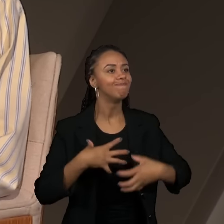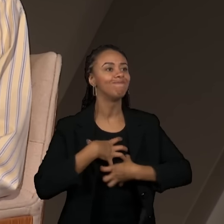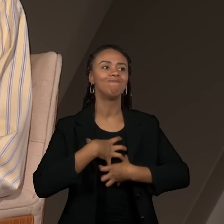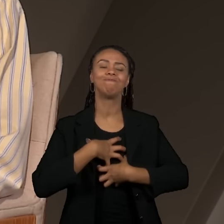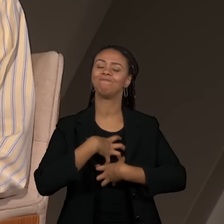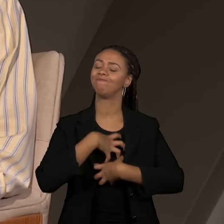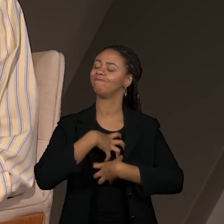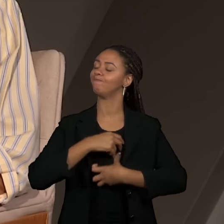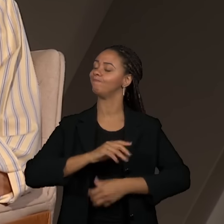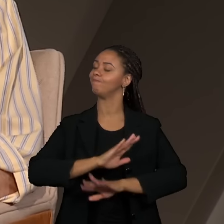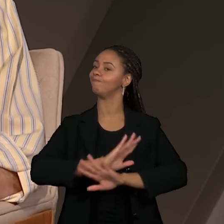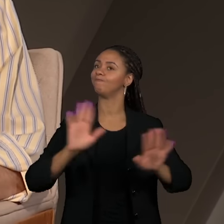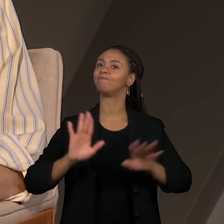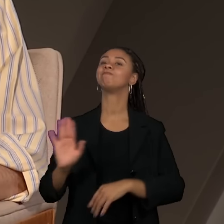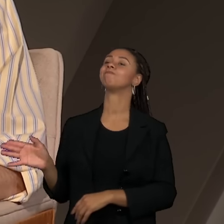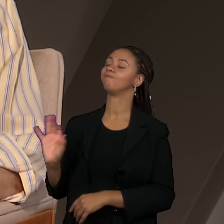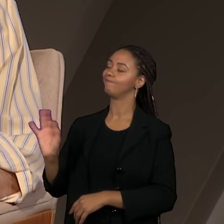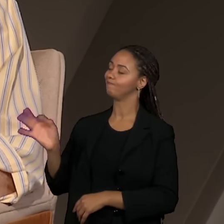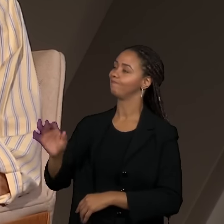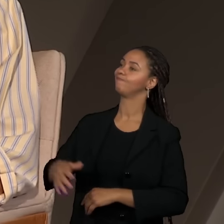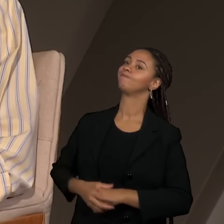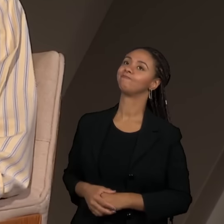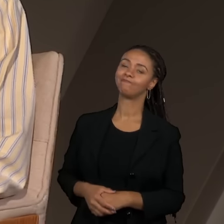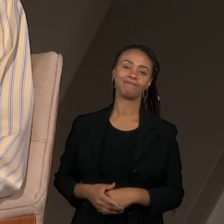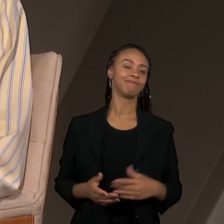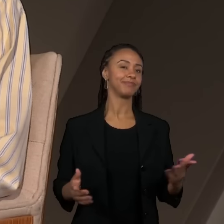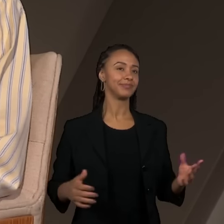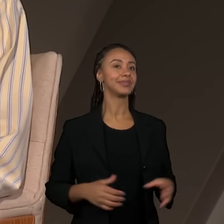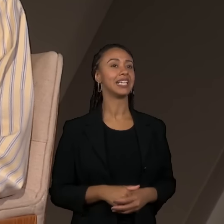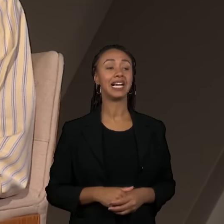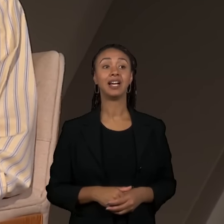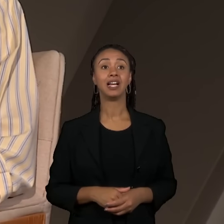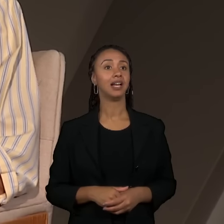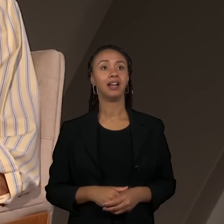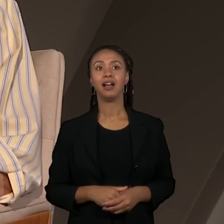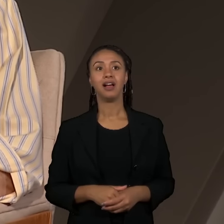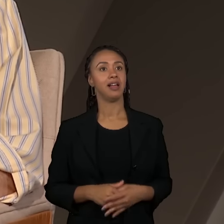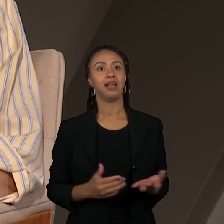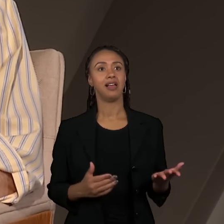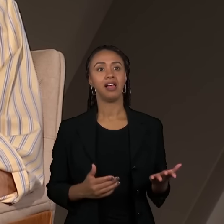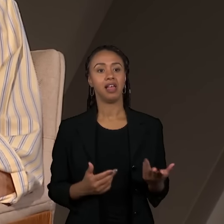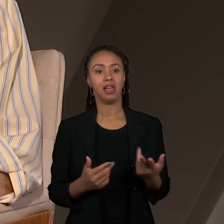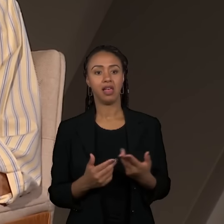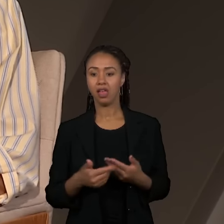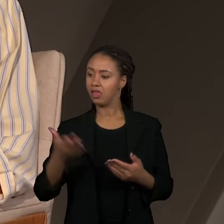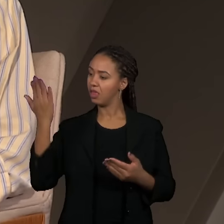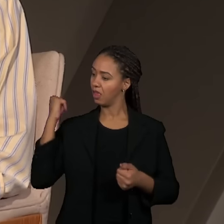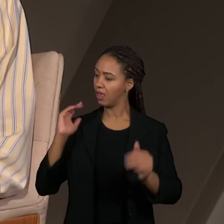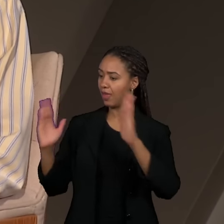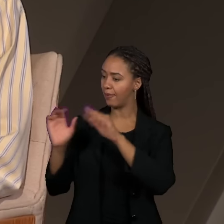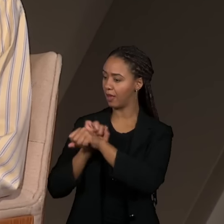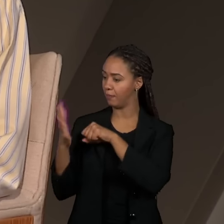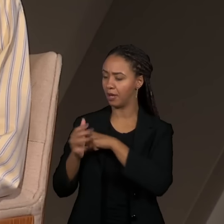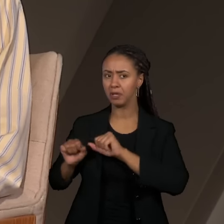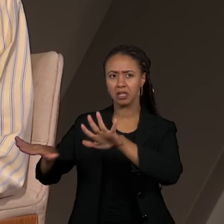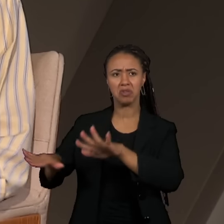tem não tem retorno a gente não tem que aprender a gente não tem que não tem coisa boa que a gente aprende na pandemia que a gente deveria